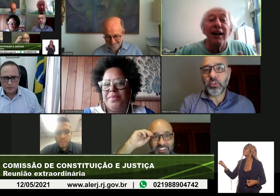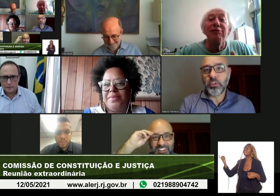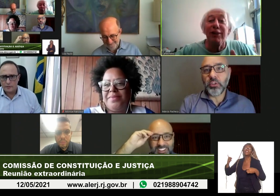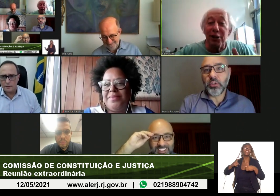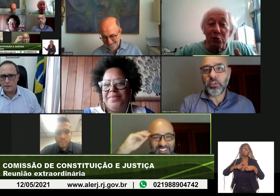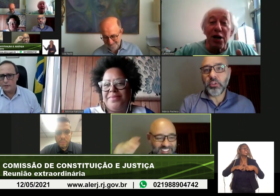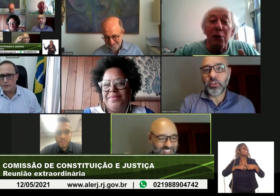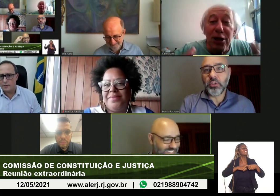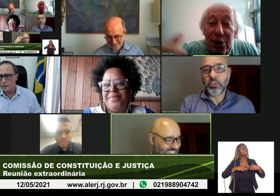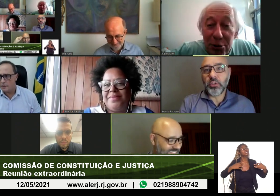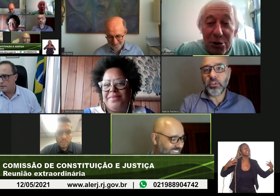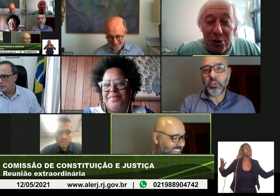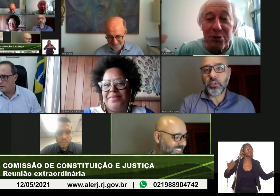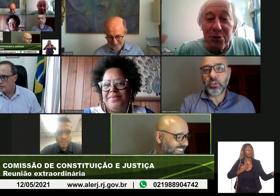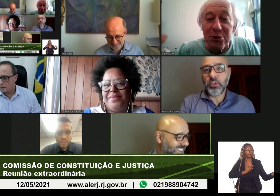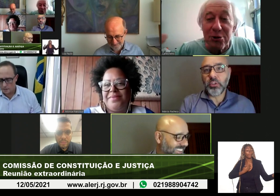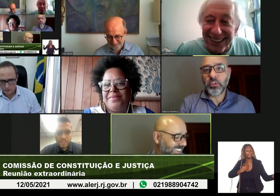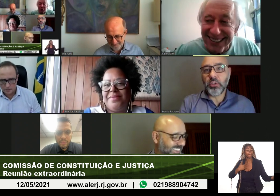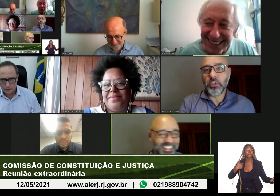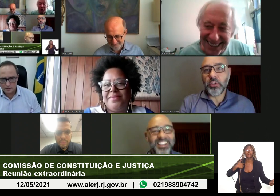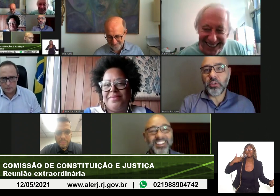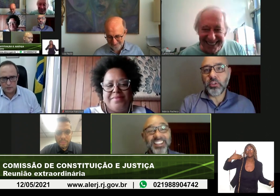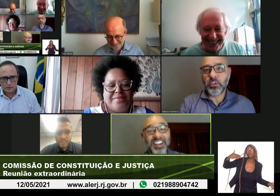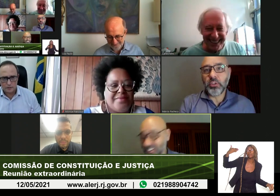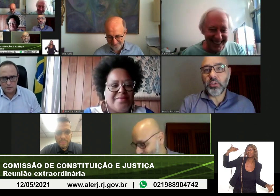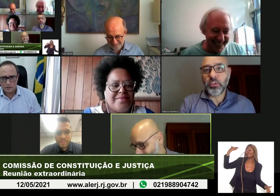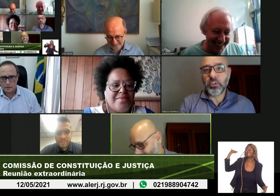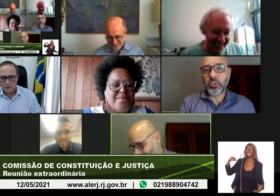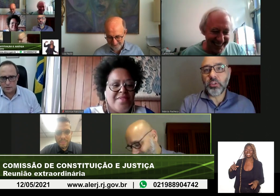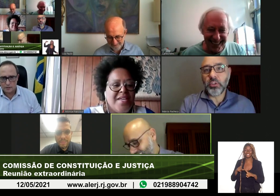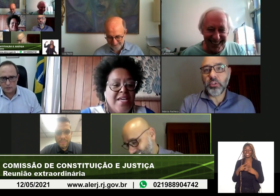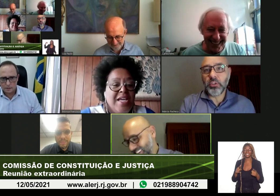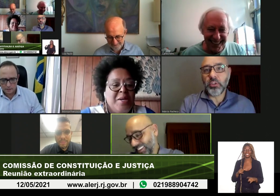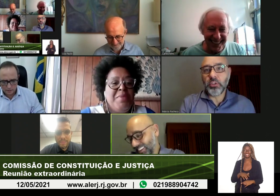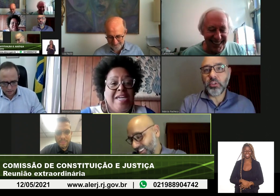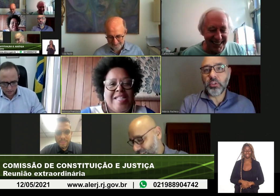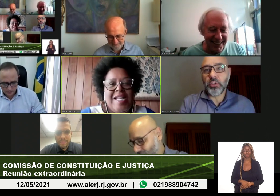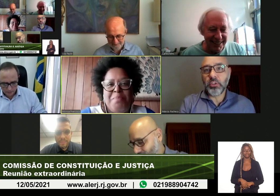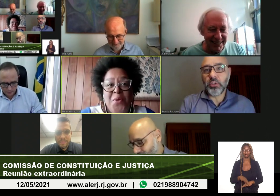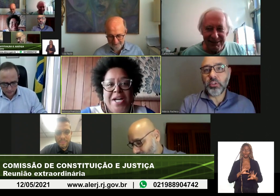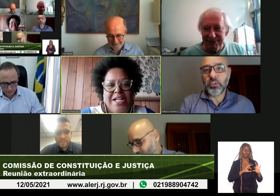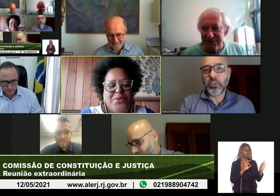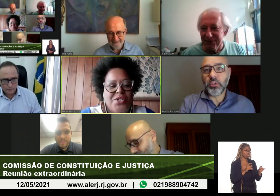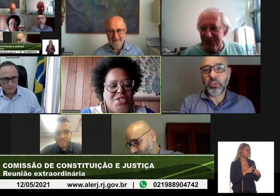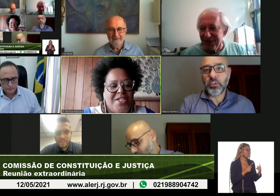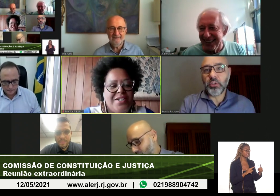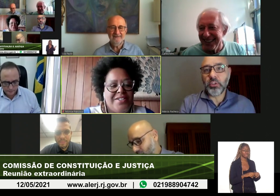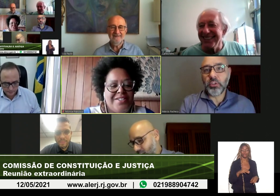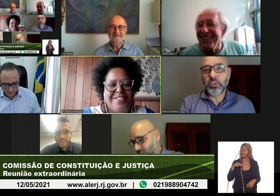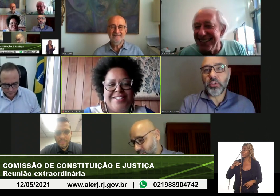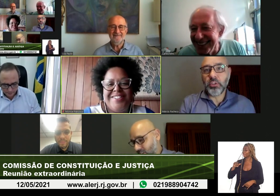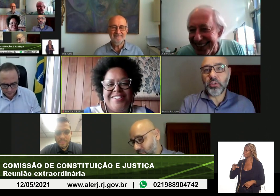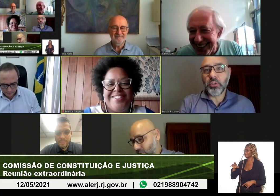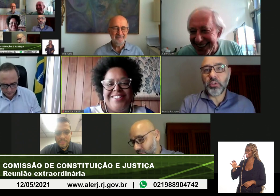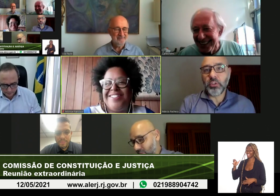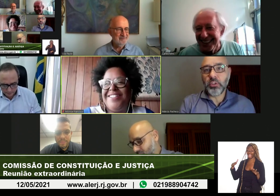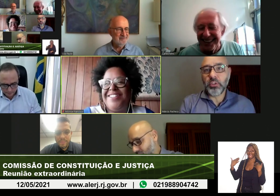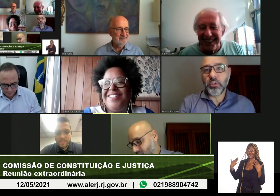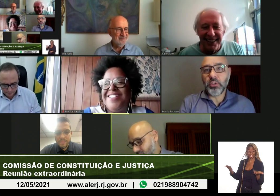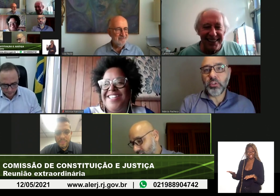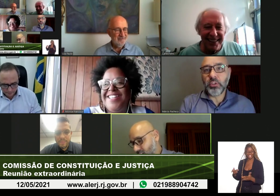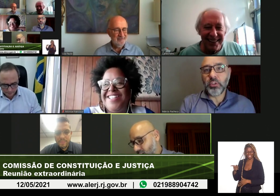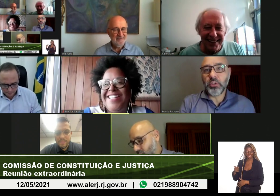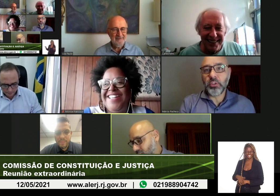para rever os amigos que um dia. Excelente música, meu. Mink está empolgado hoje. Empolgado hoje,